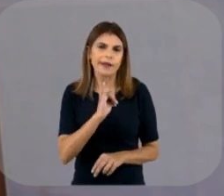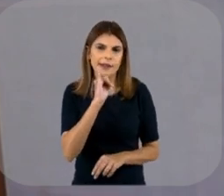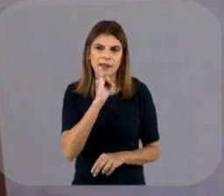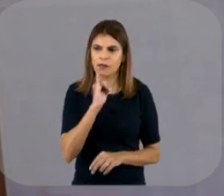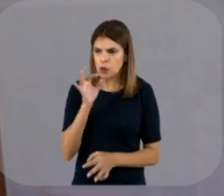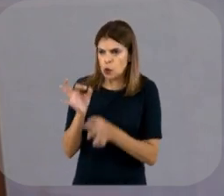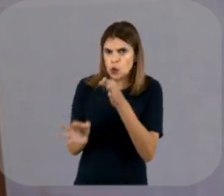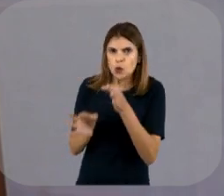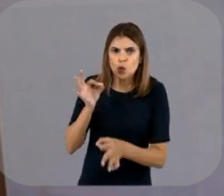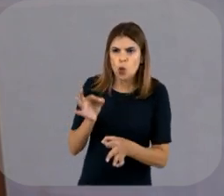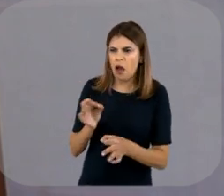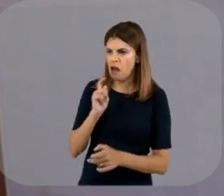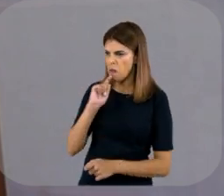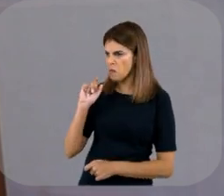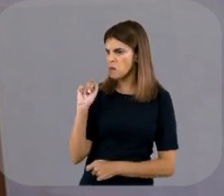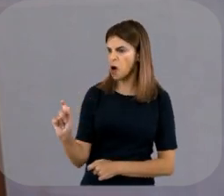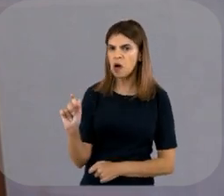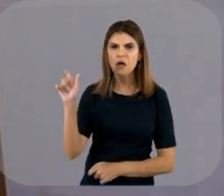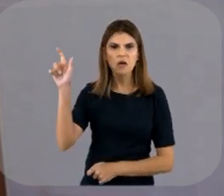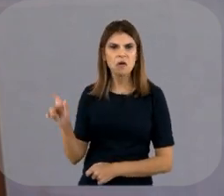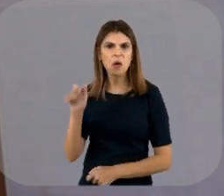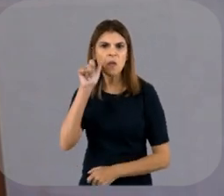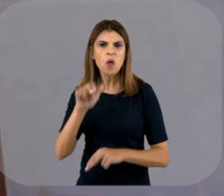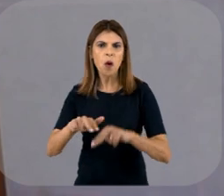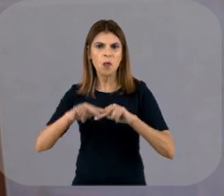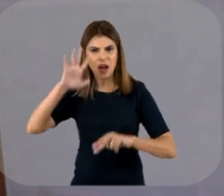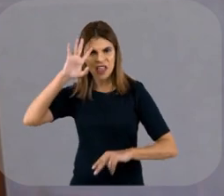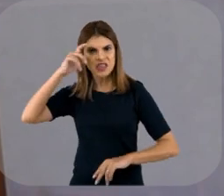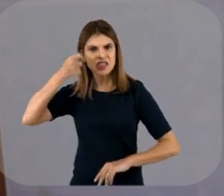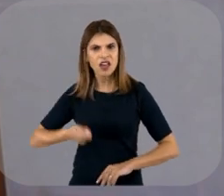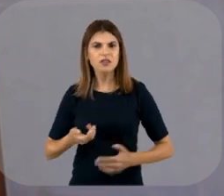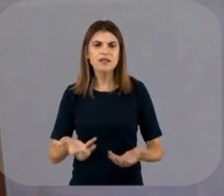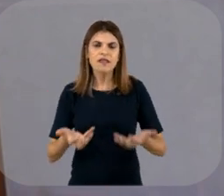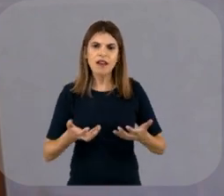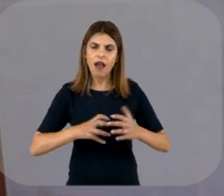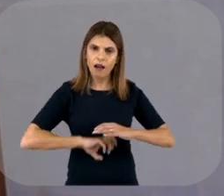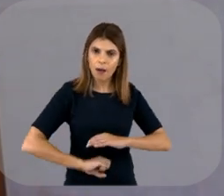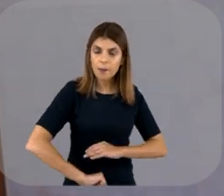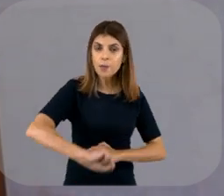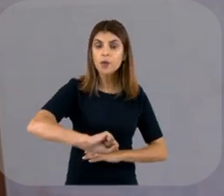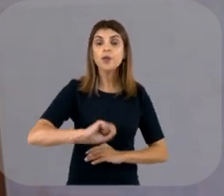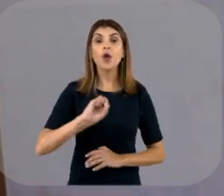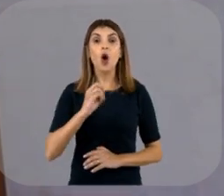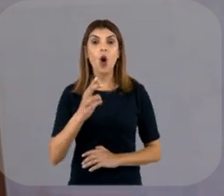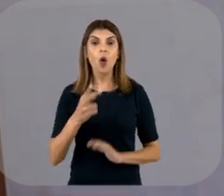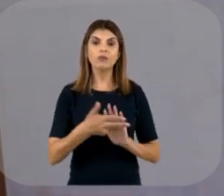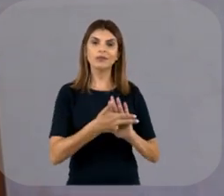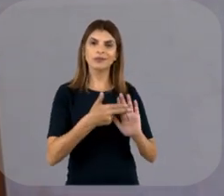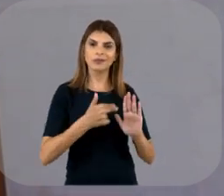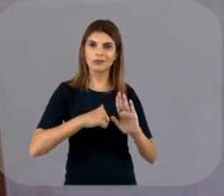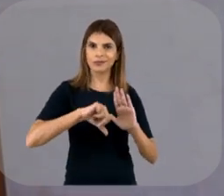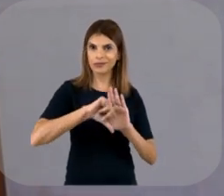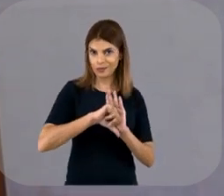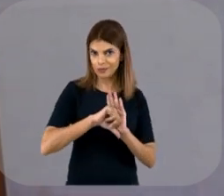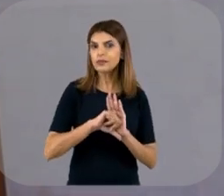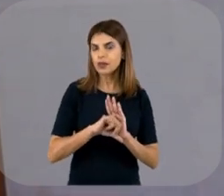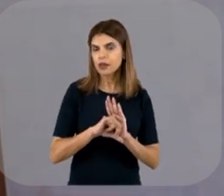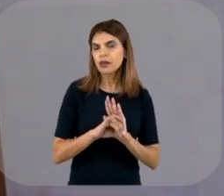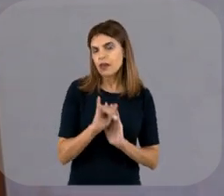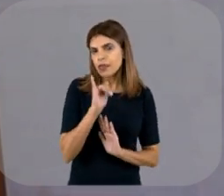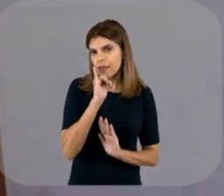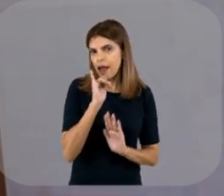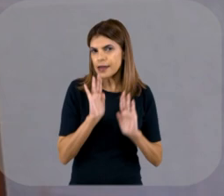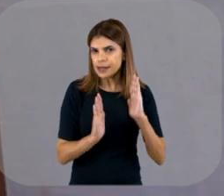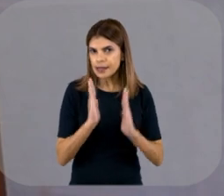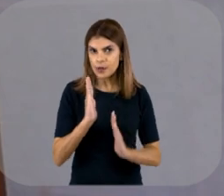por exemplo, julgar moralmente essas mulheres por suas decisões ou enfocar aspectos da criminalização do aborto,